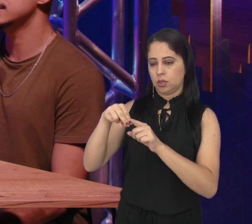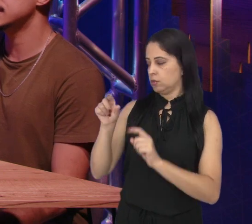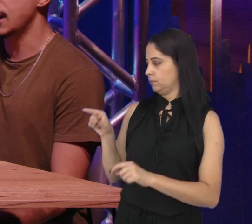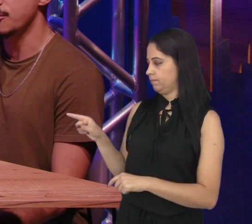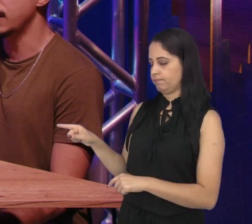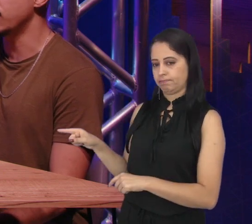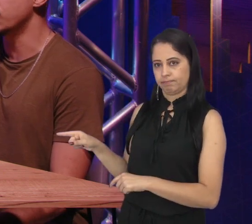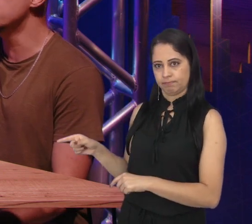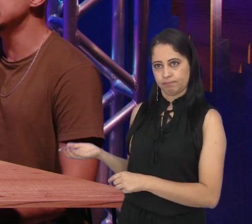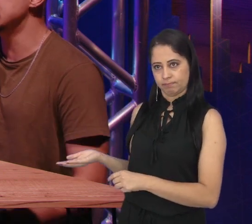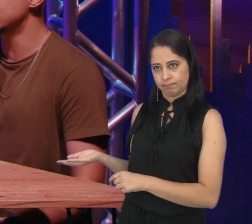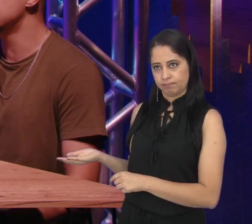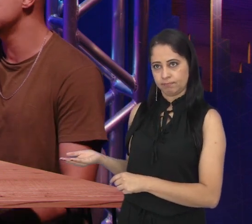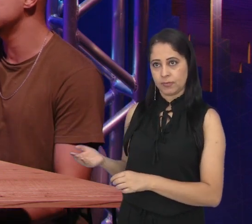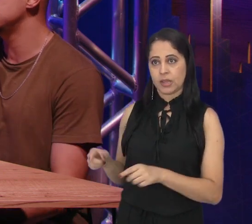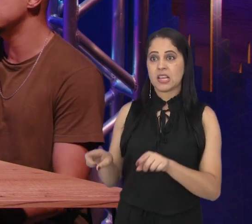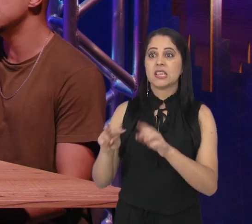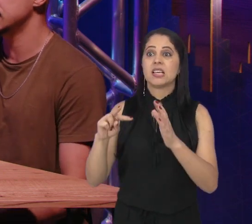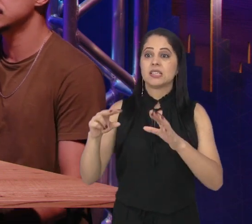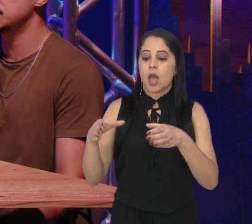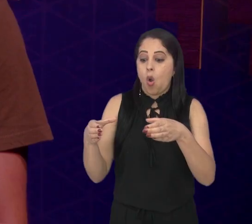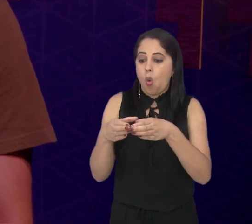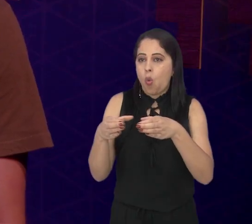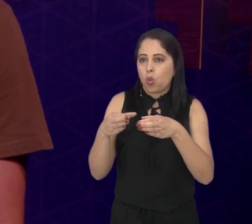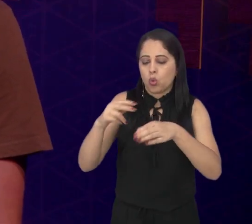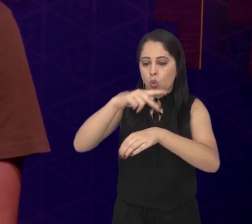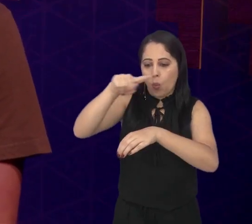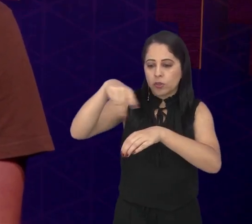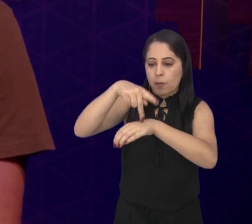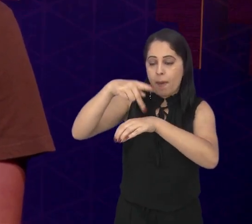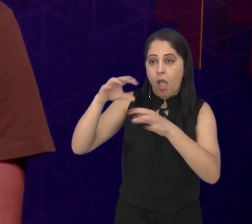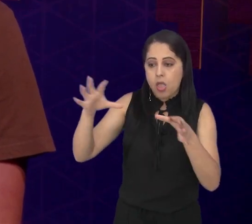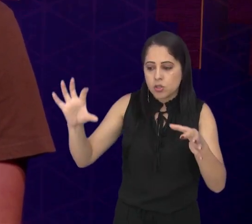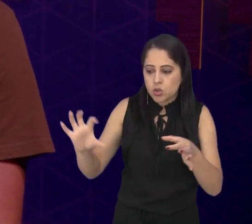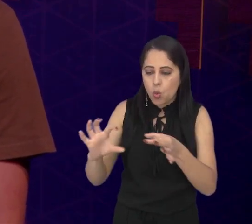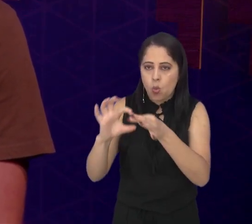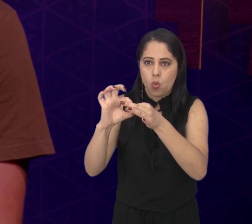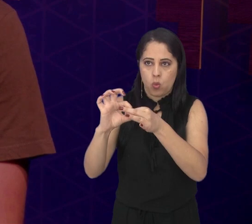que é uma união de países